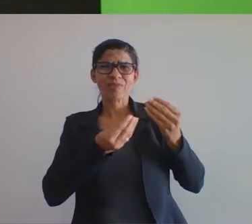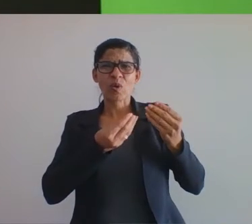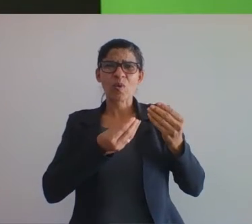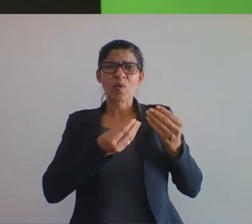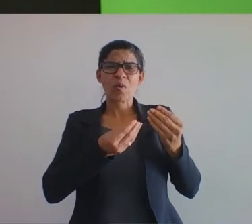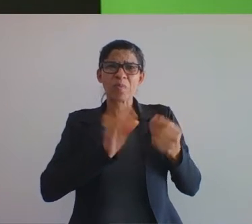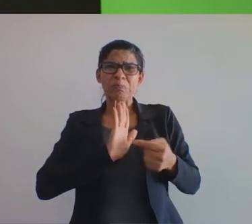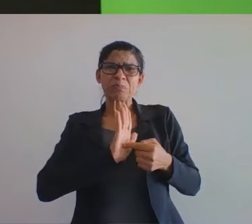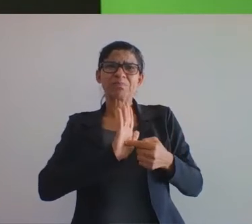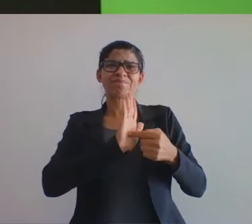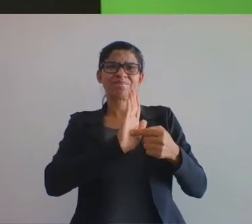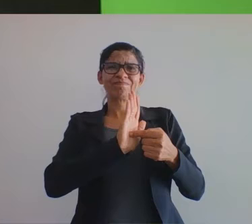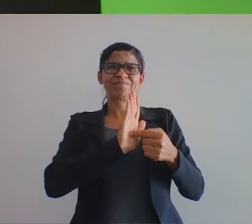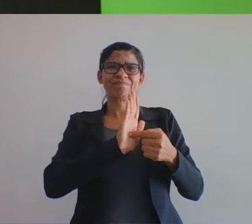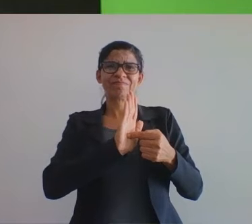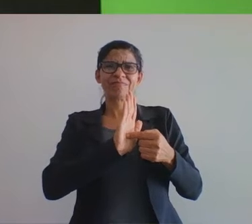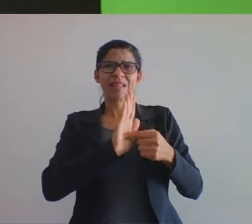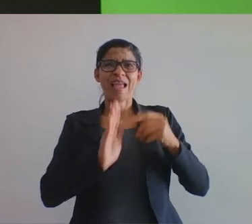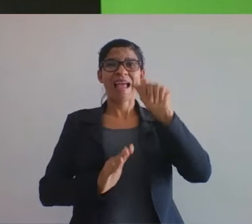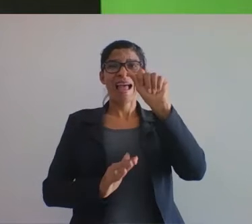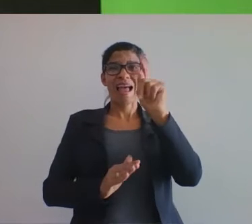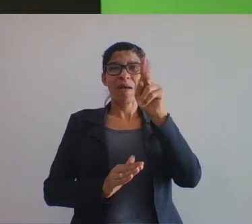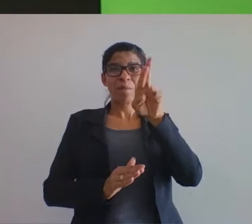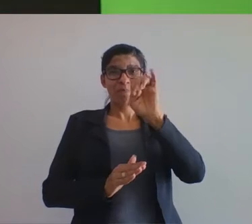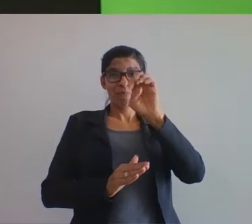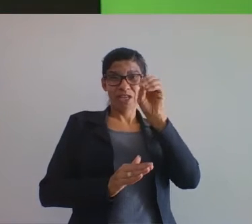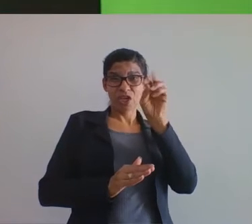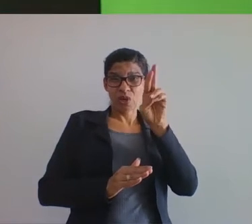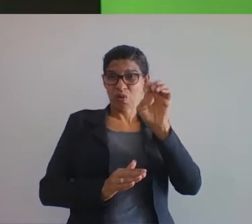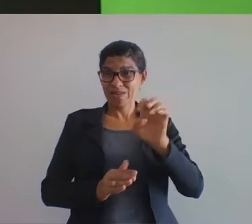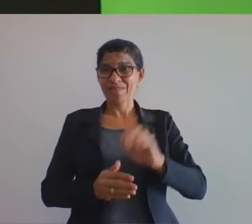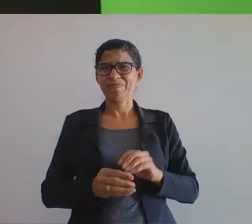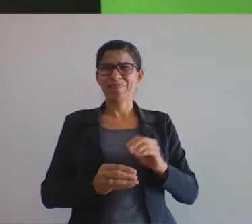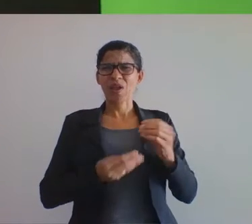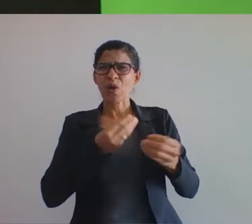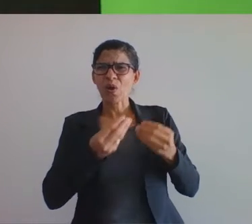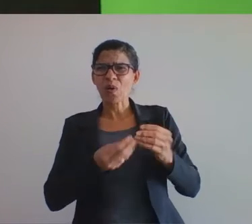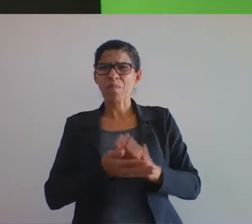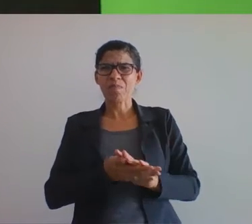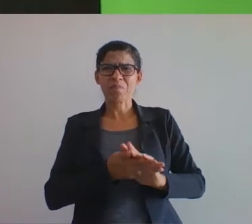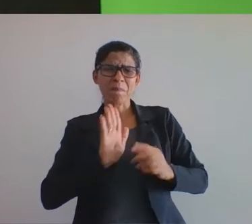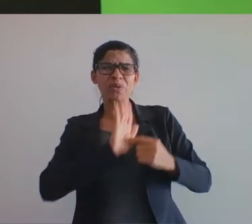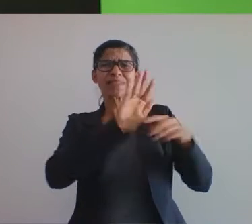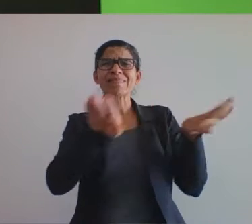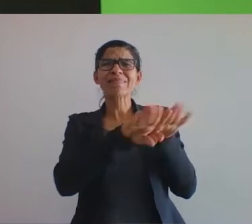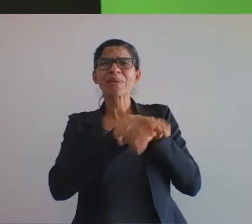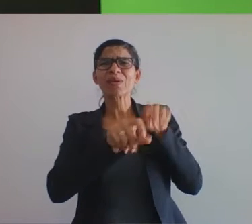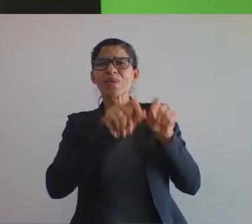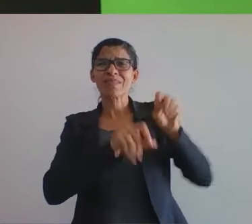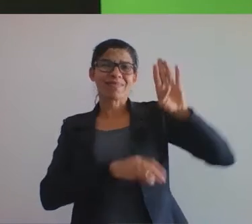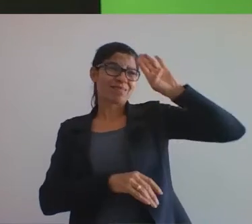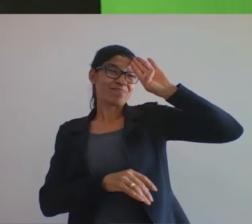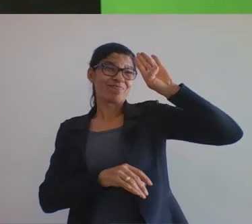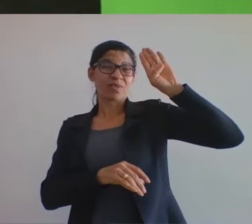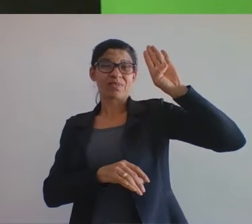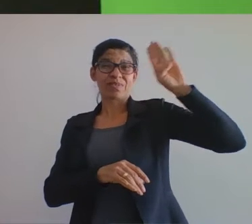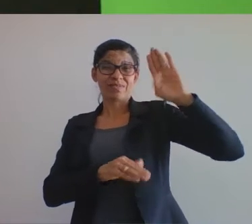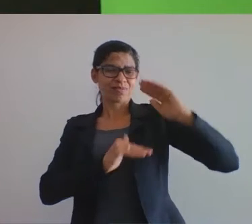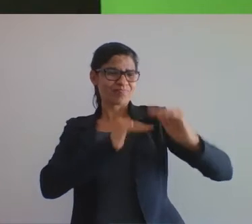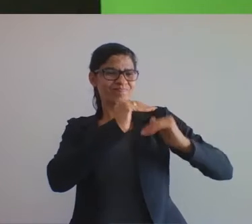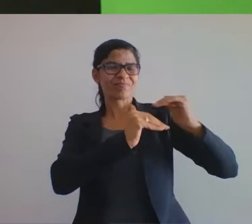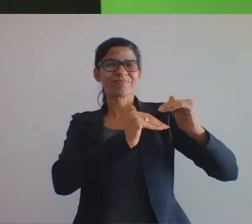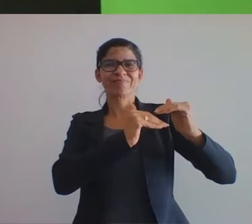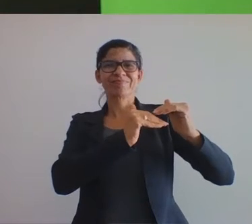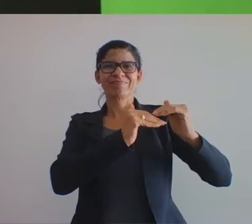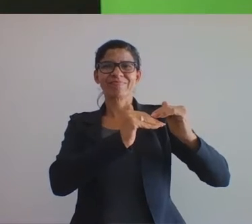determinado a priori. Eles também ressaltaram a importância de procedimentos matemáticos.